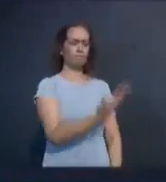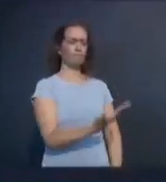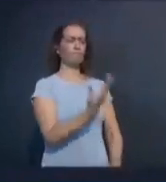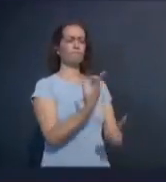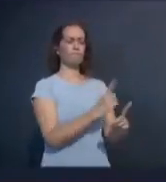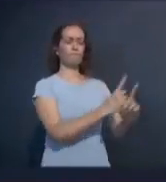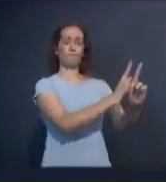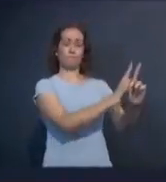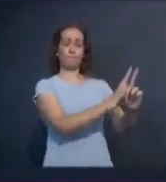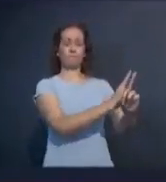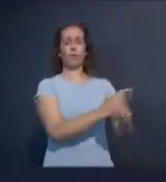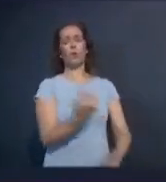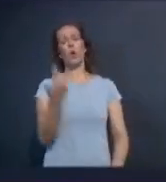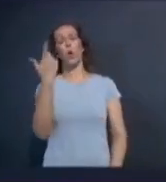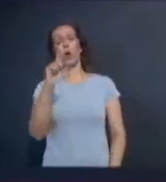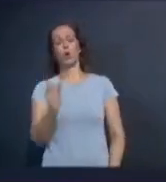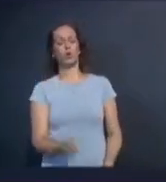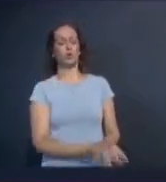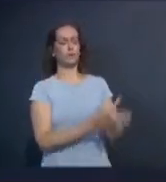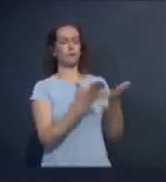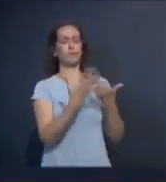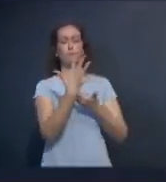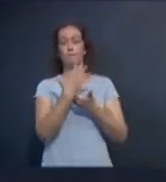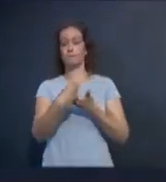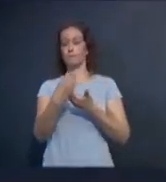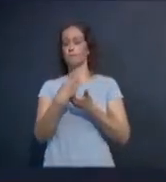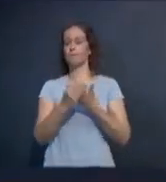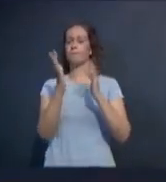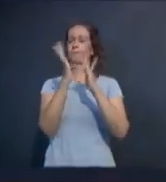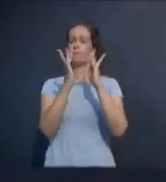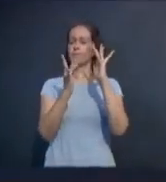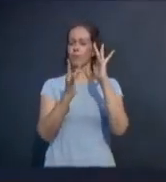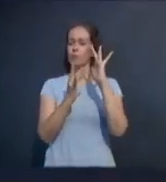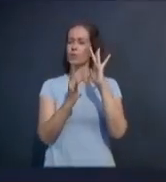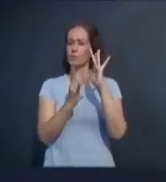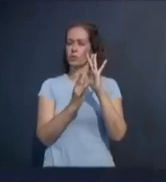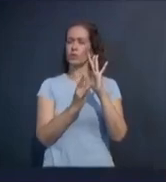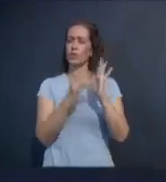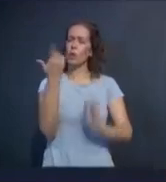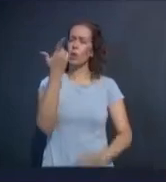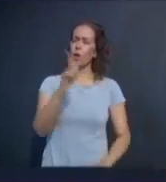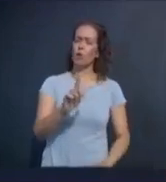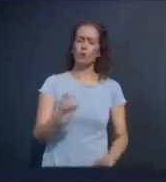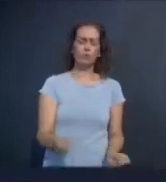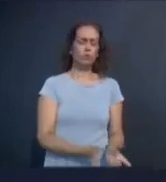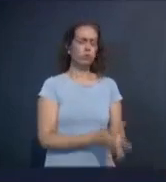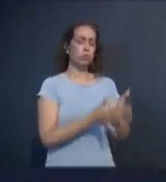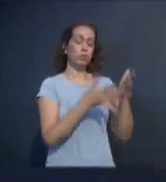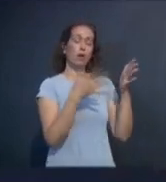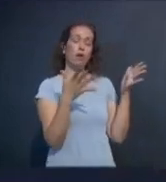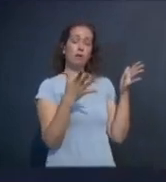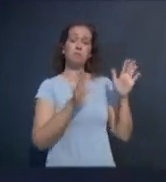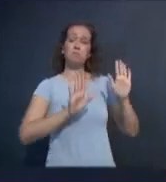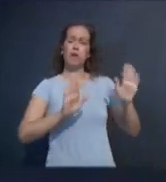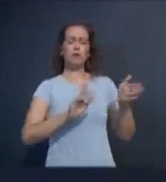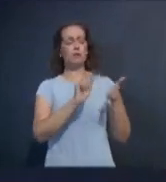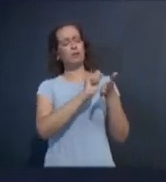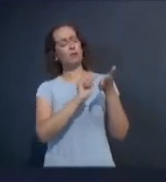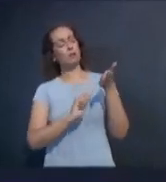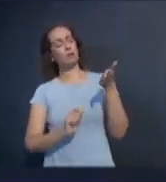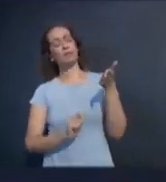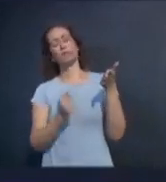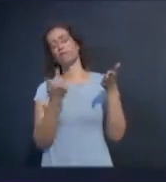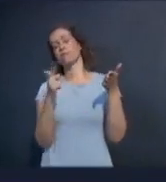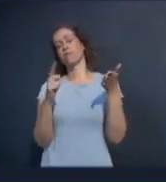muitos outros sinais. Vamos falar? Muitos outros sinais que não estão escritos neste